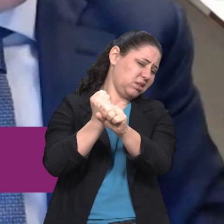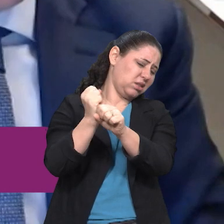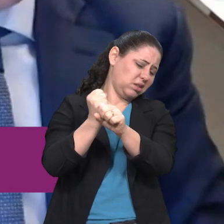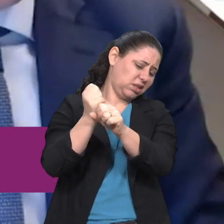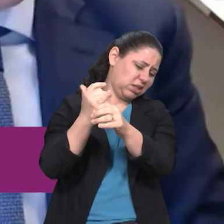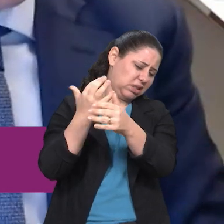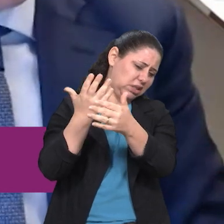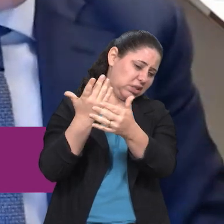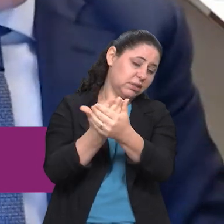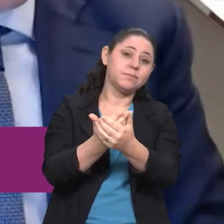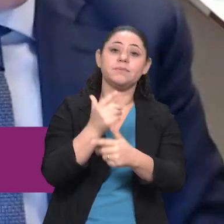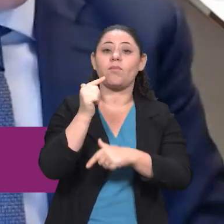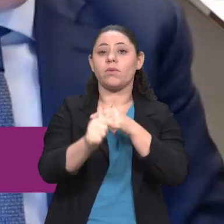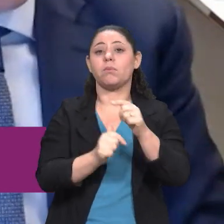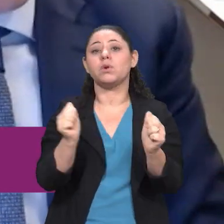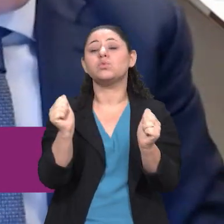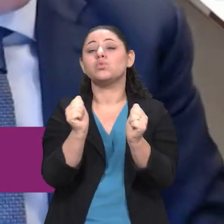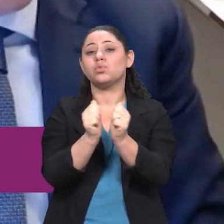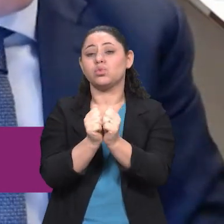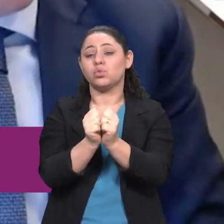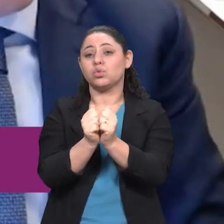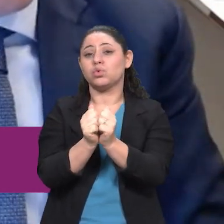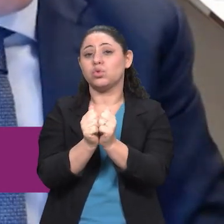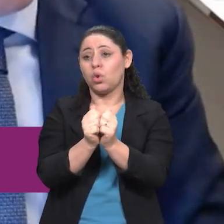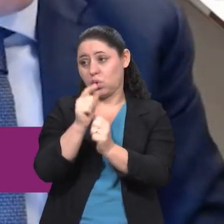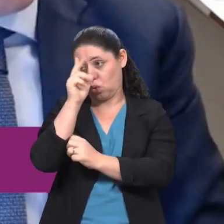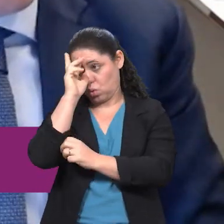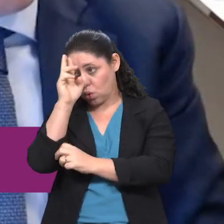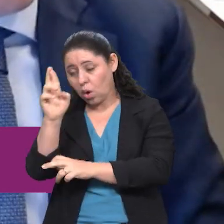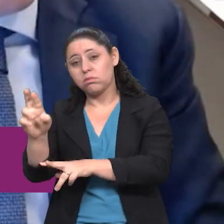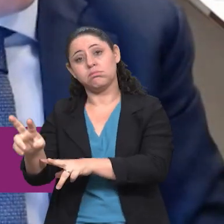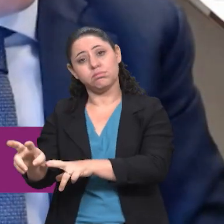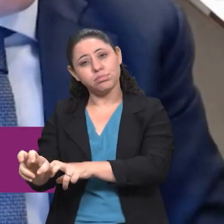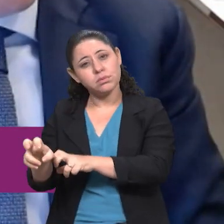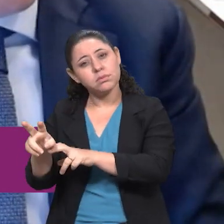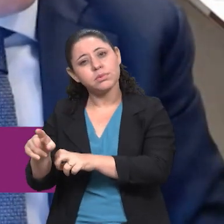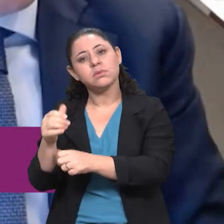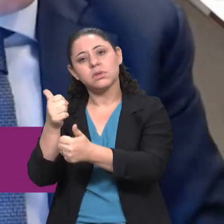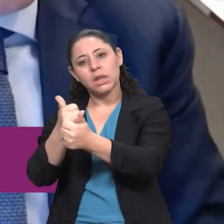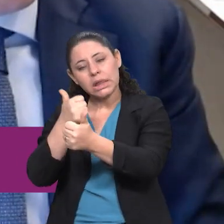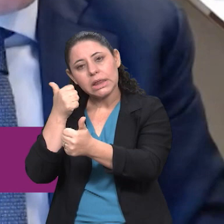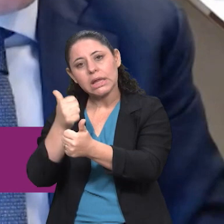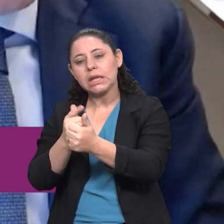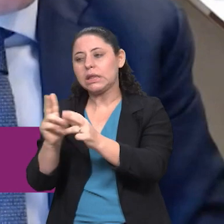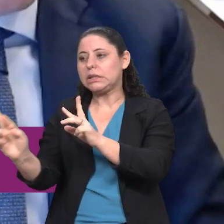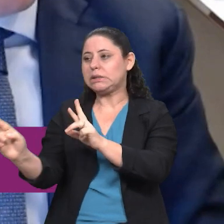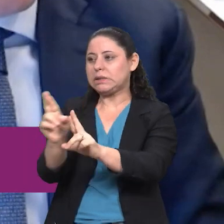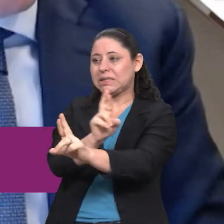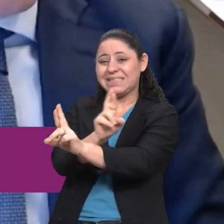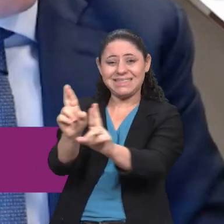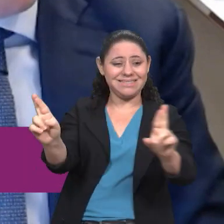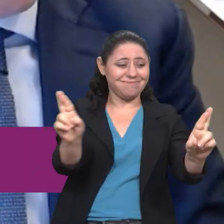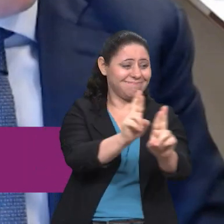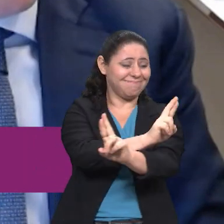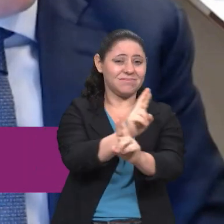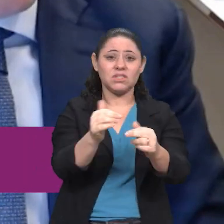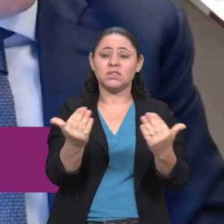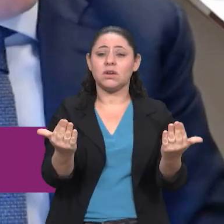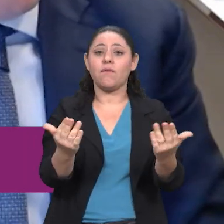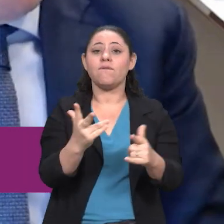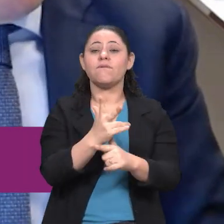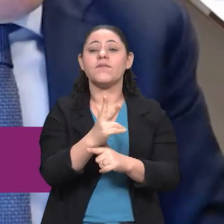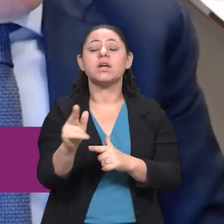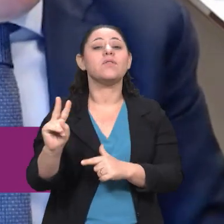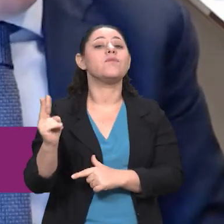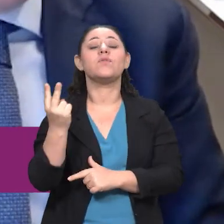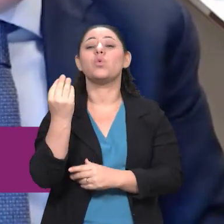trabalhando junto a essas áreas, junto aos produtores rurais, tentando a melhor negociação. O que é considerado uma vitória aí nesse âmbito de